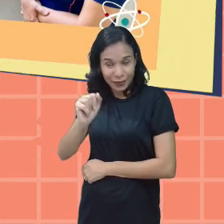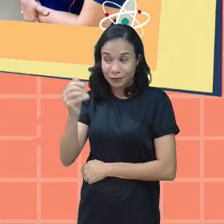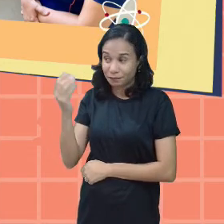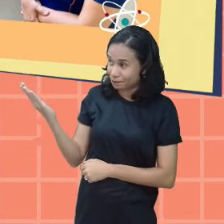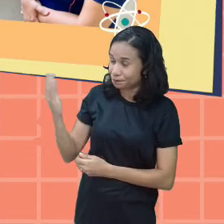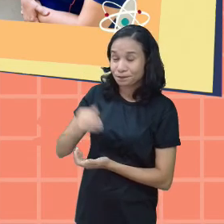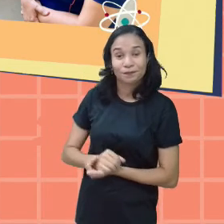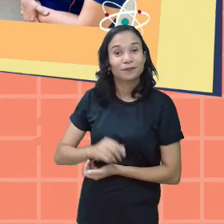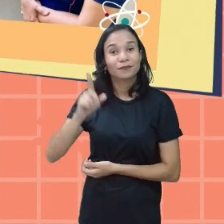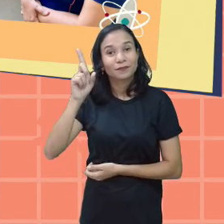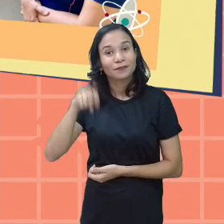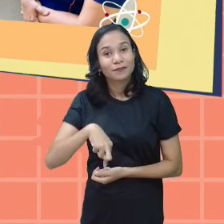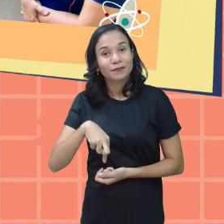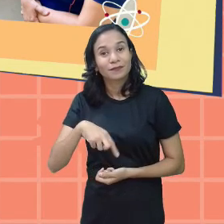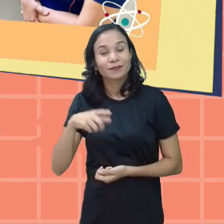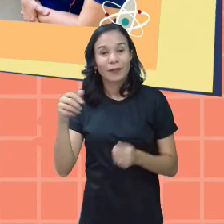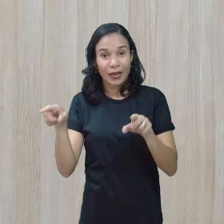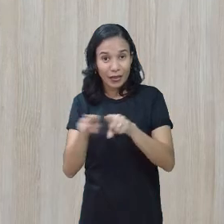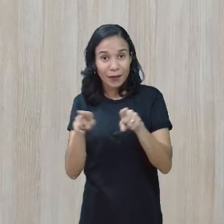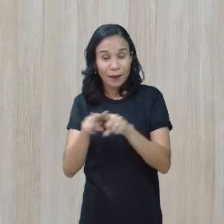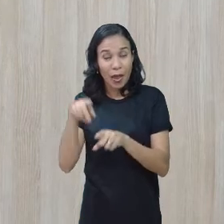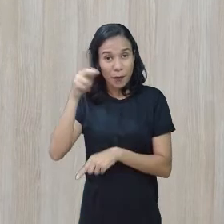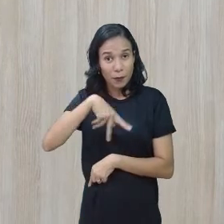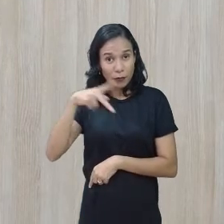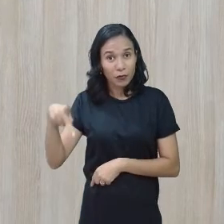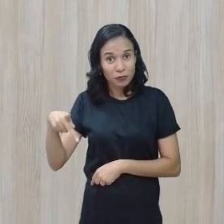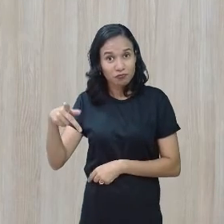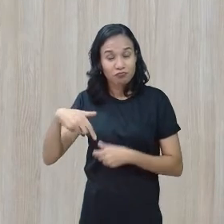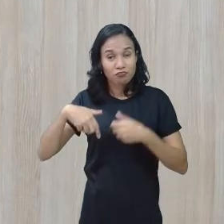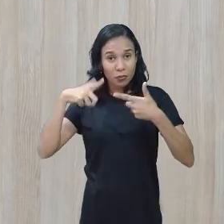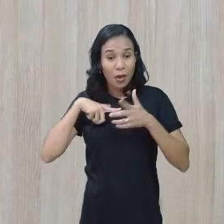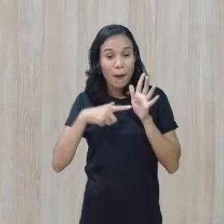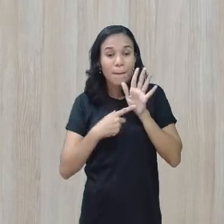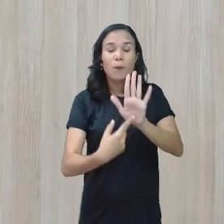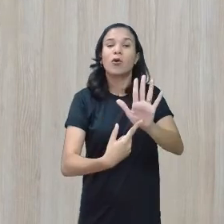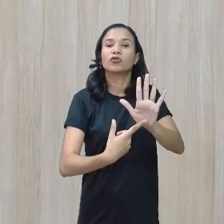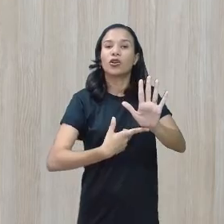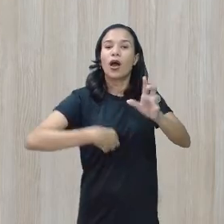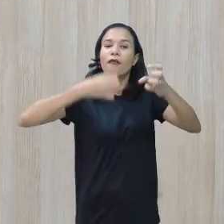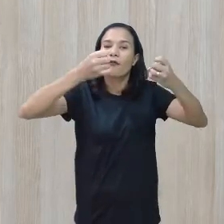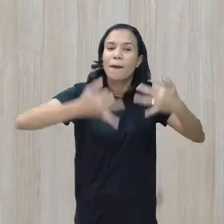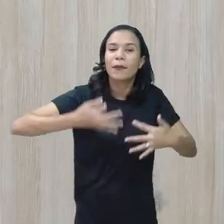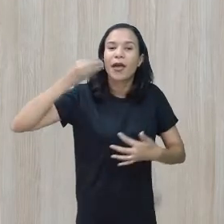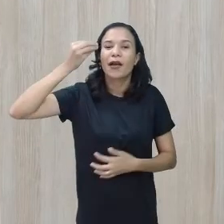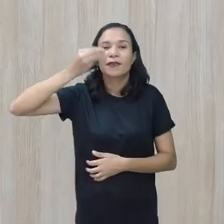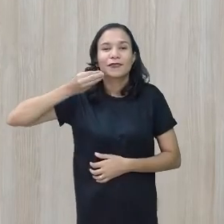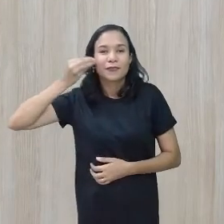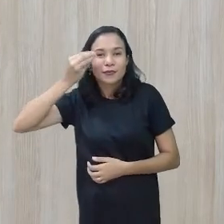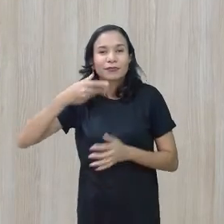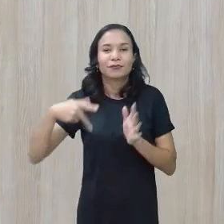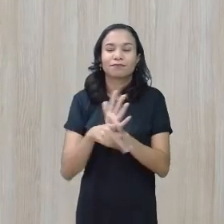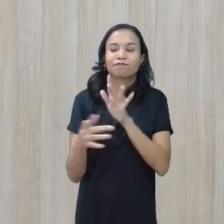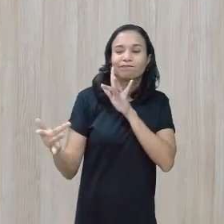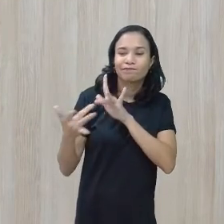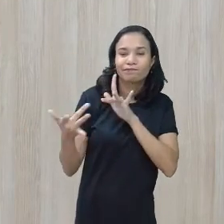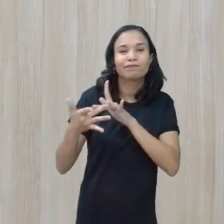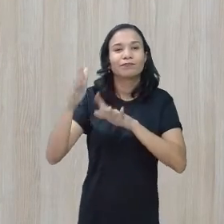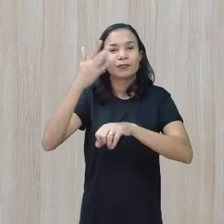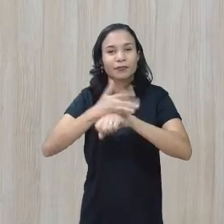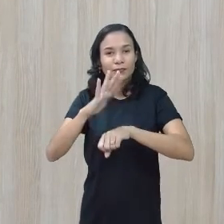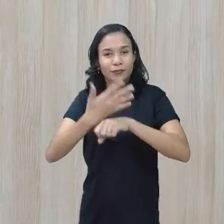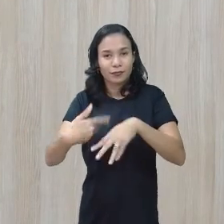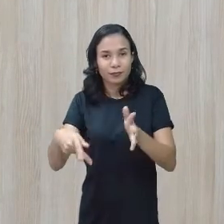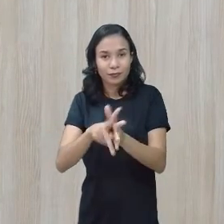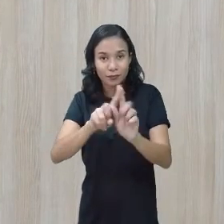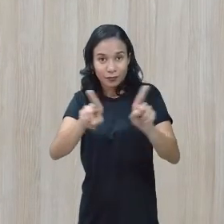Villanova. Ela, como o professor Alami, vai demonstrar, vai socializar o momento de interação, a prática dela em